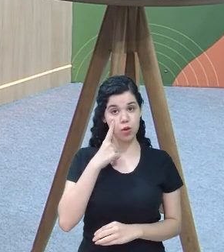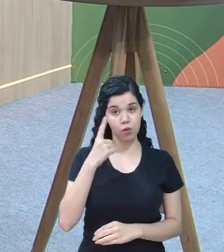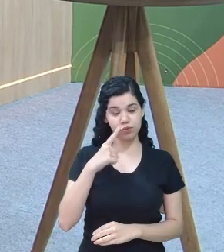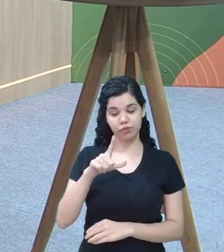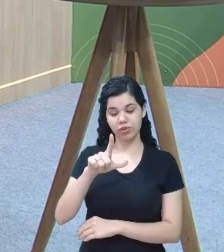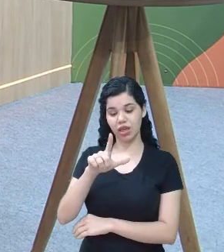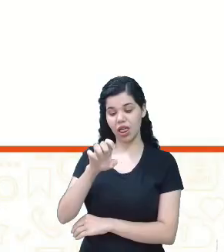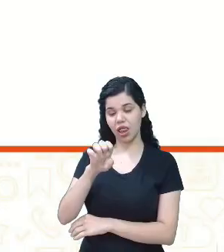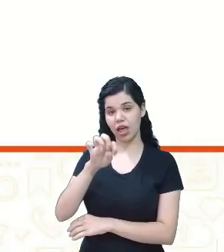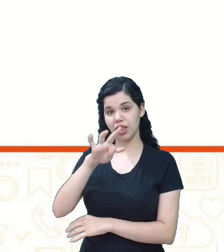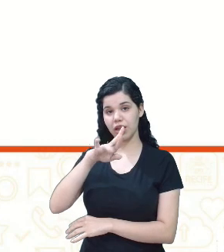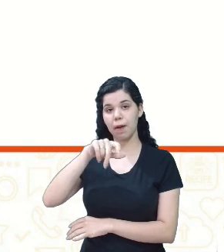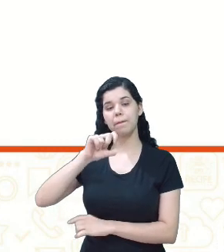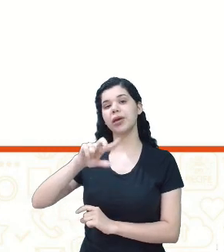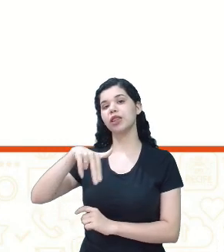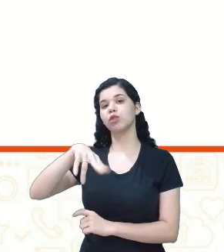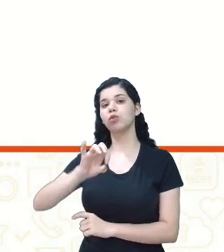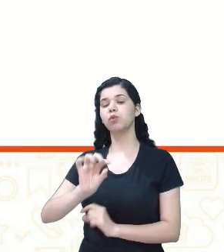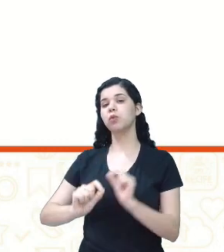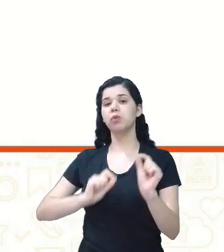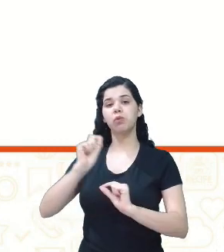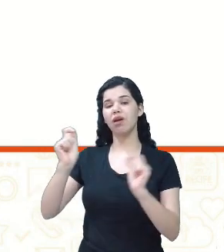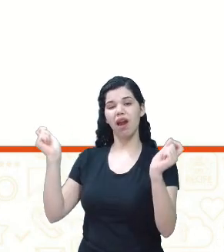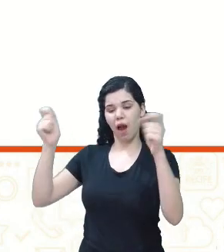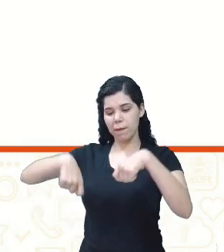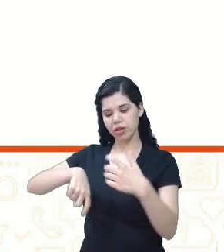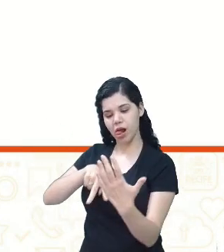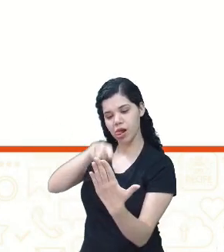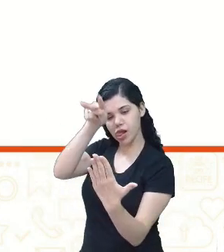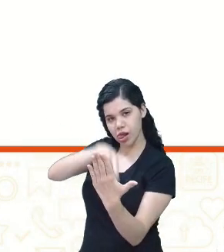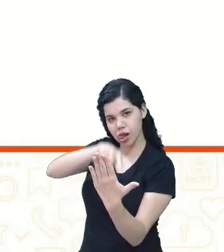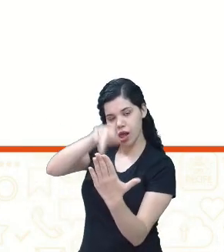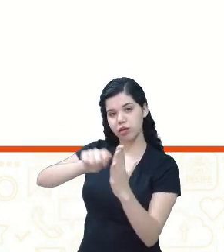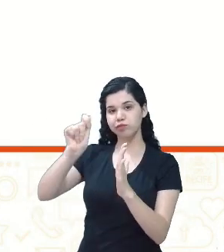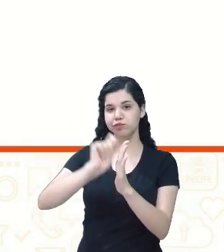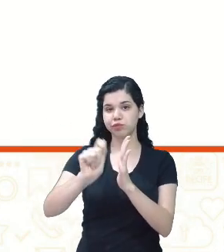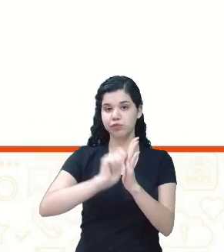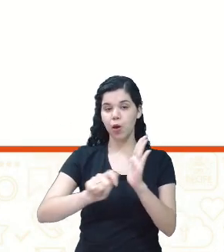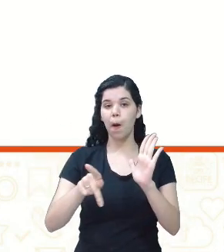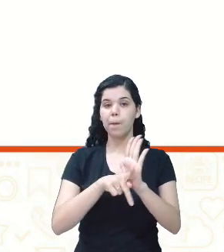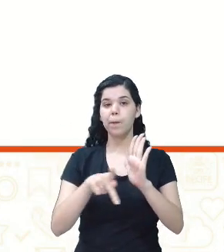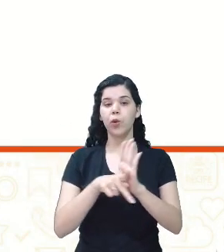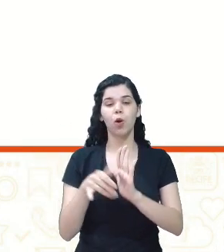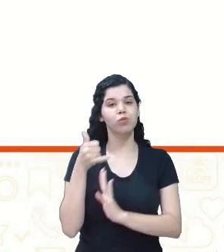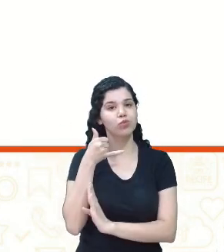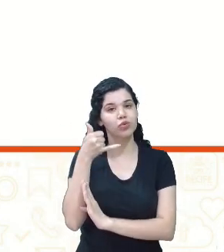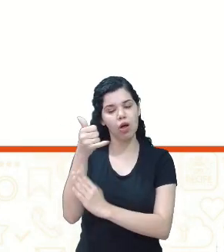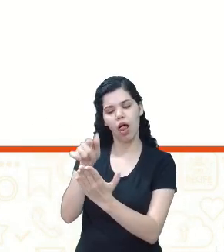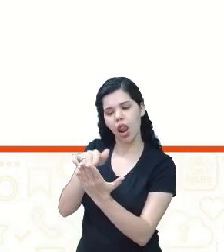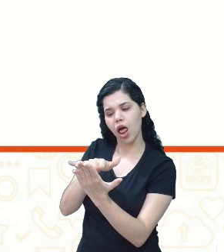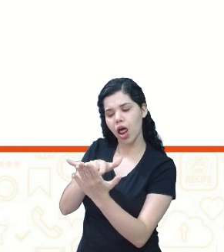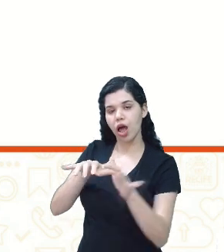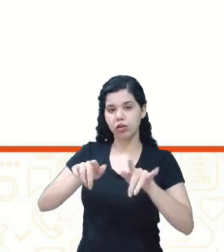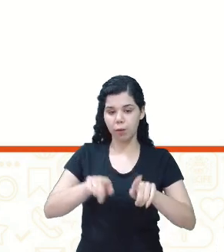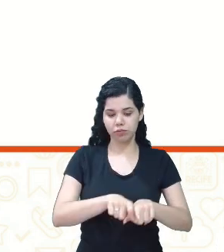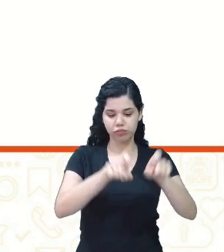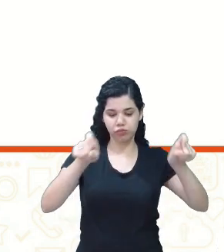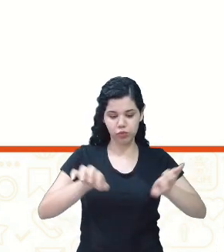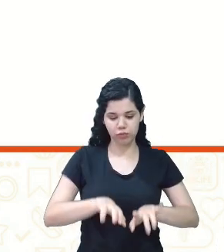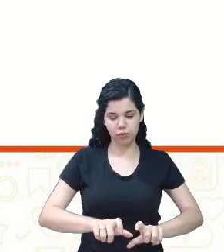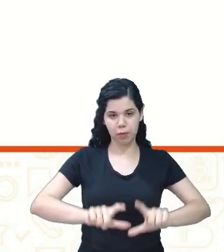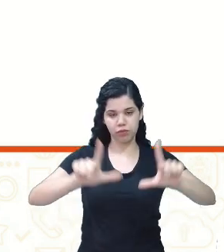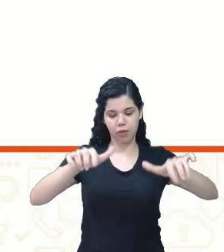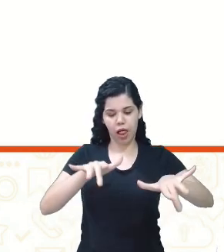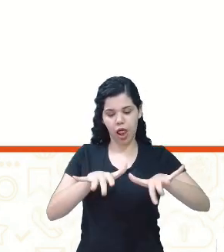Letramento digital seria a capacidade de leitura e escrita em telas de celulares e computadores, bem como a utilização